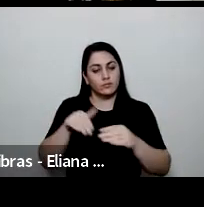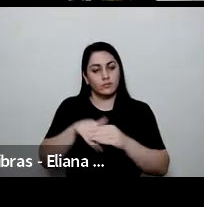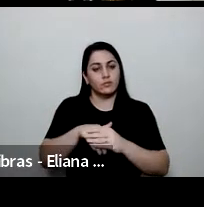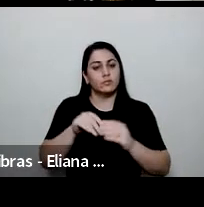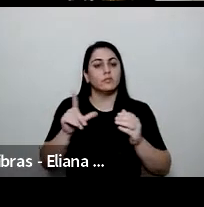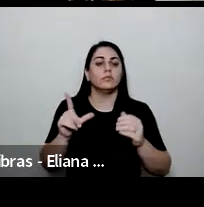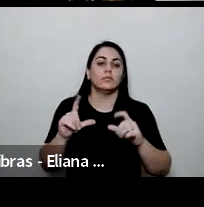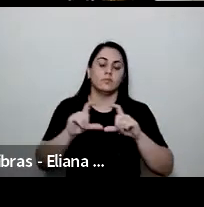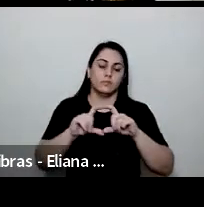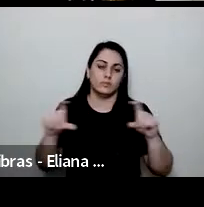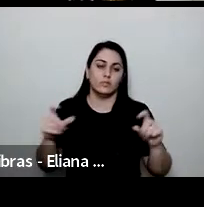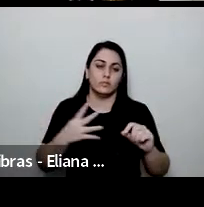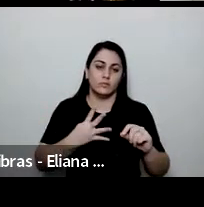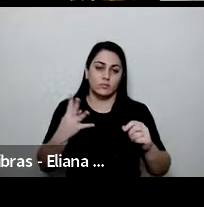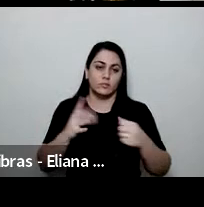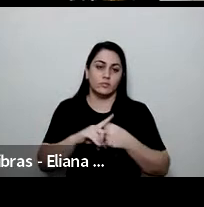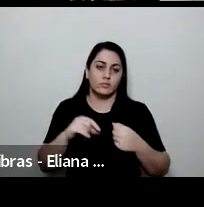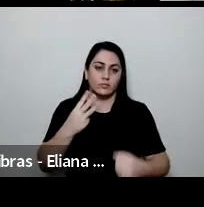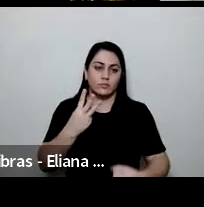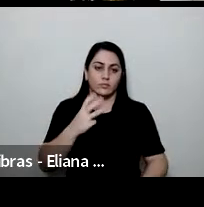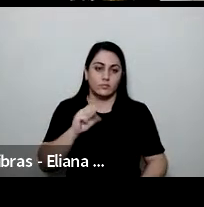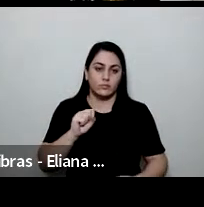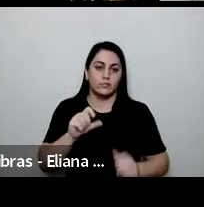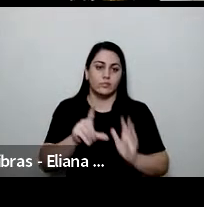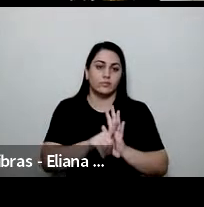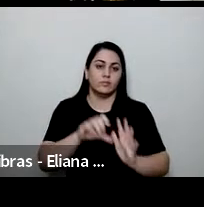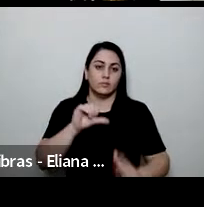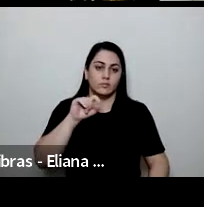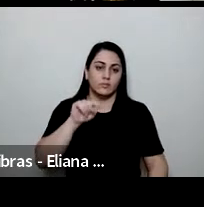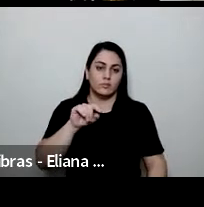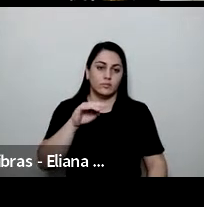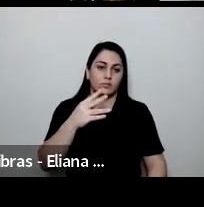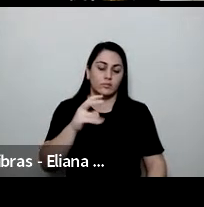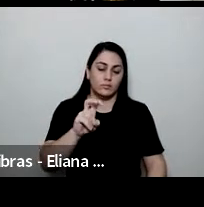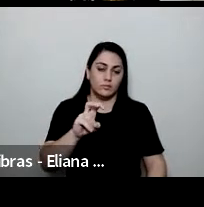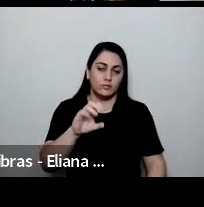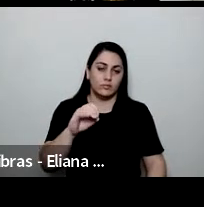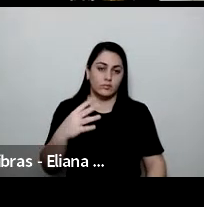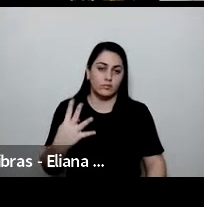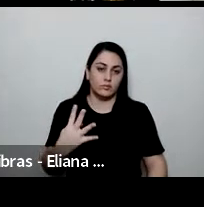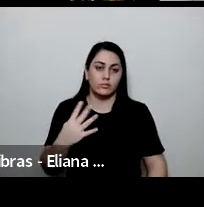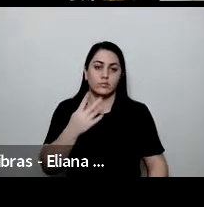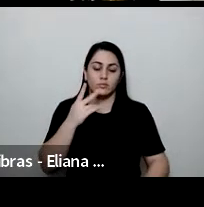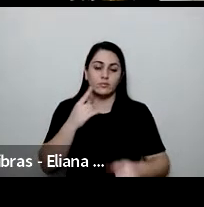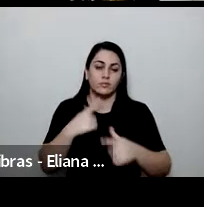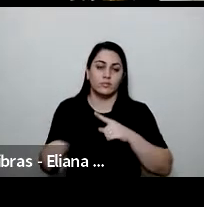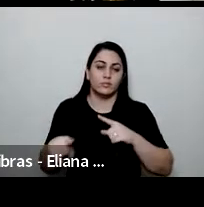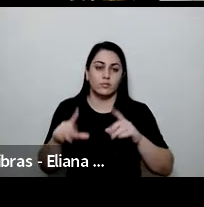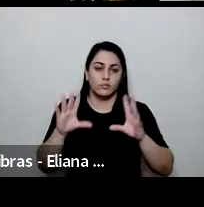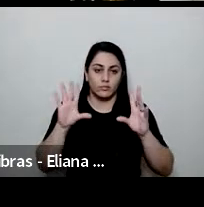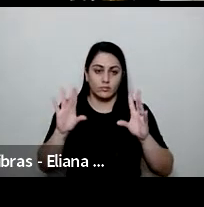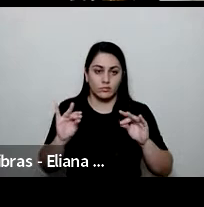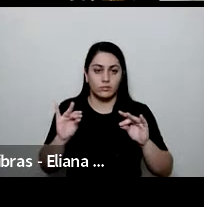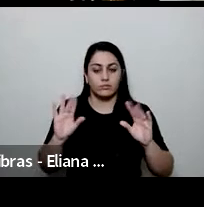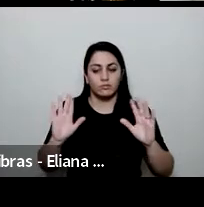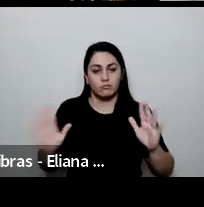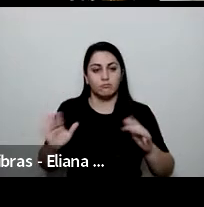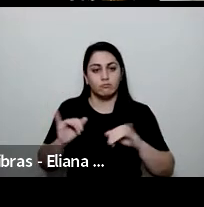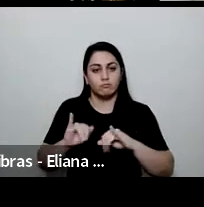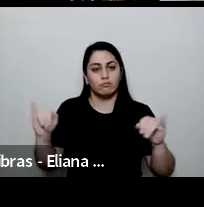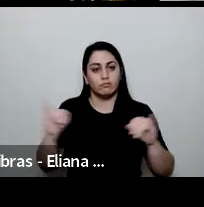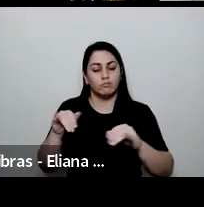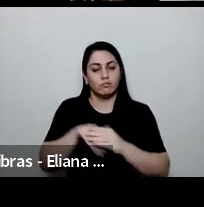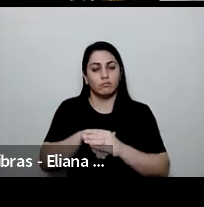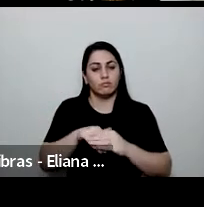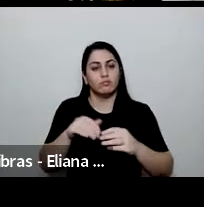4 do artigo 38 da Lei 9.504 e é proibido colar propaganda eleitoral e veículos é certo